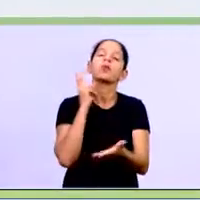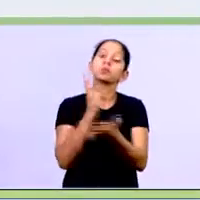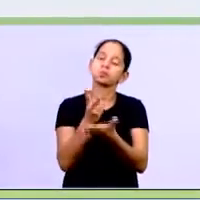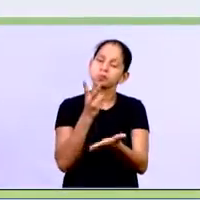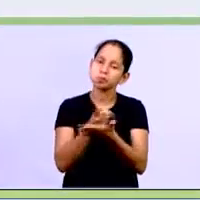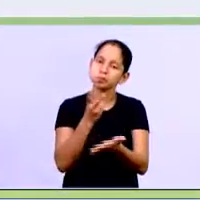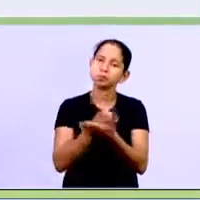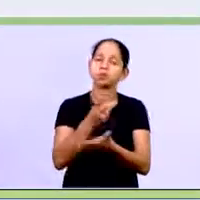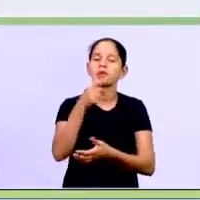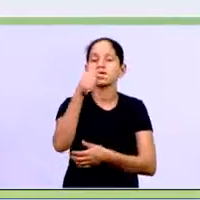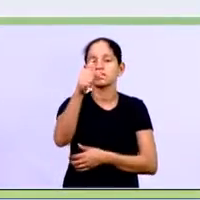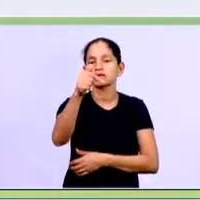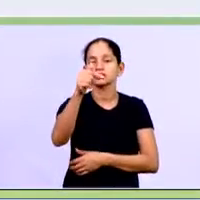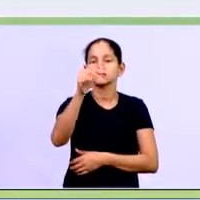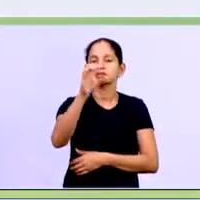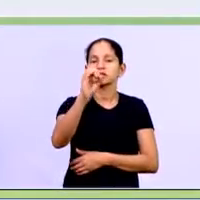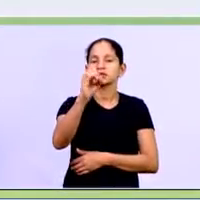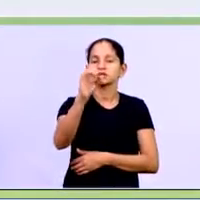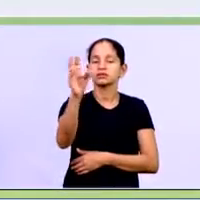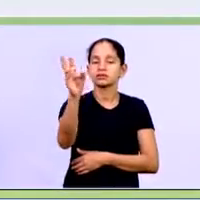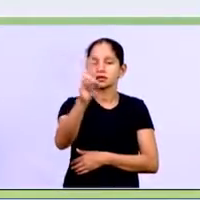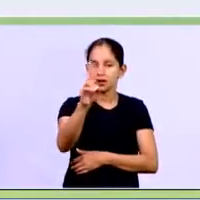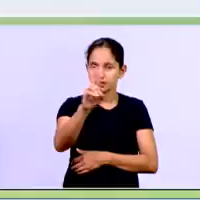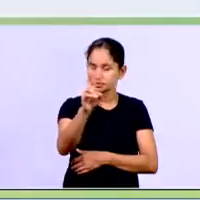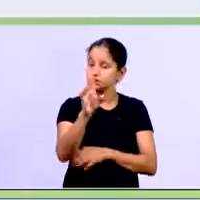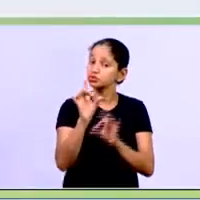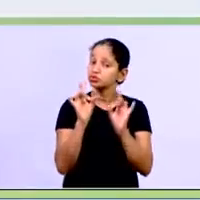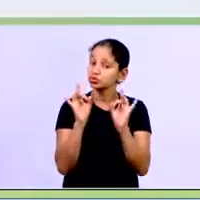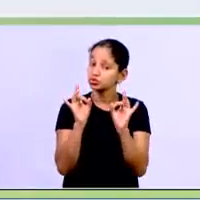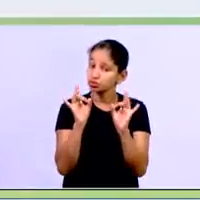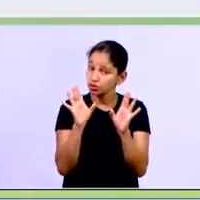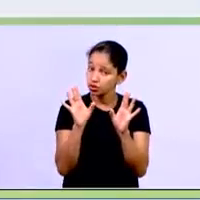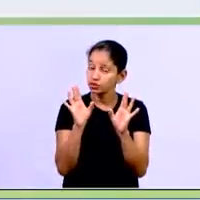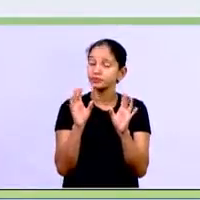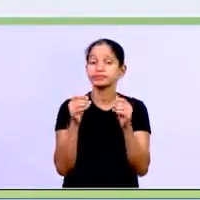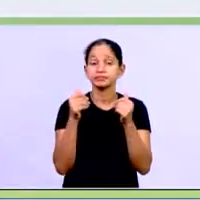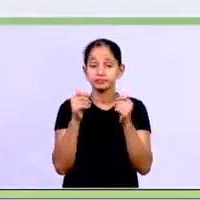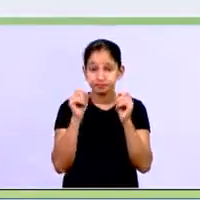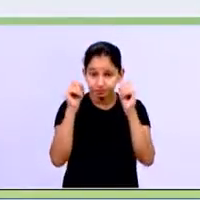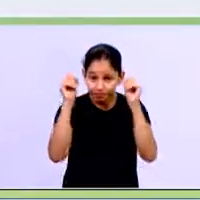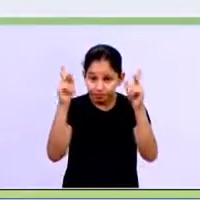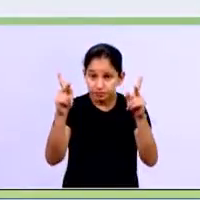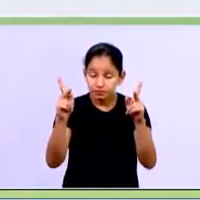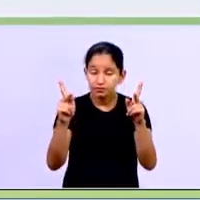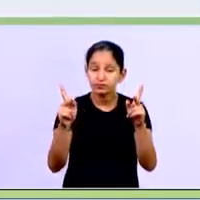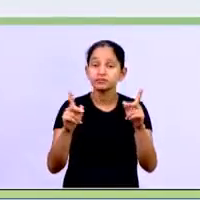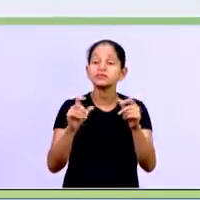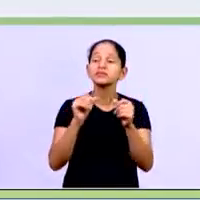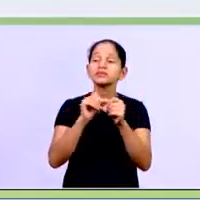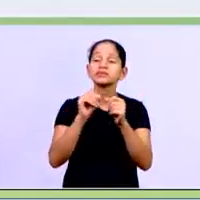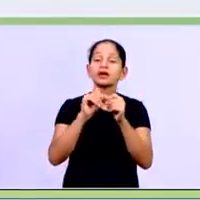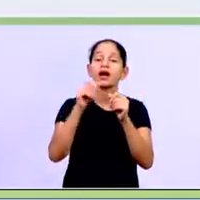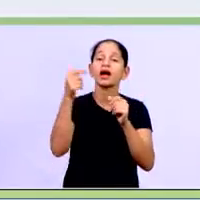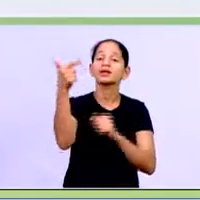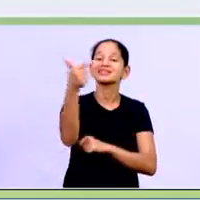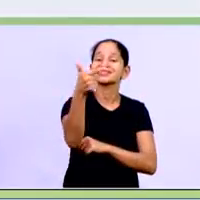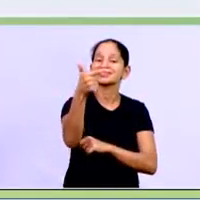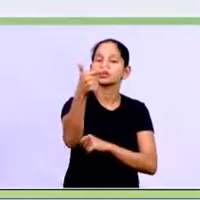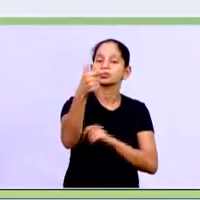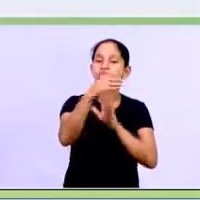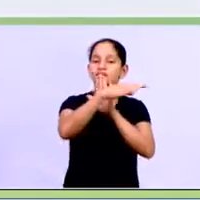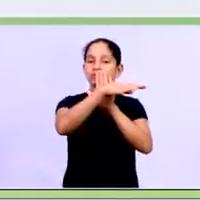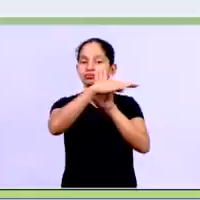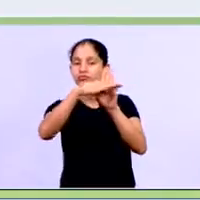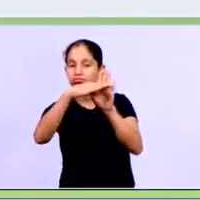700, ok? Os R$1.000 é descontado em cima do amortização. E aí eu vou preencher a segunda linha. Veja